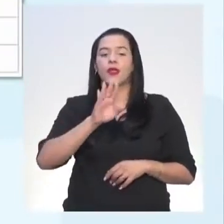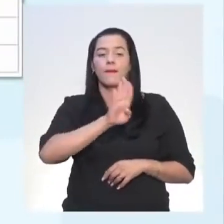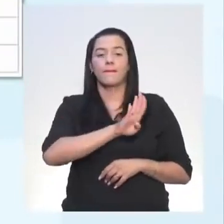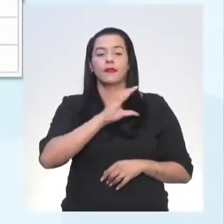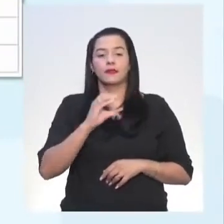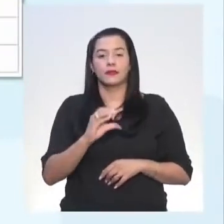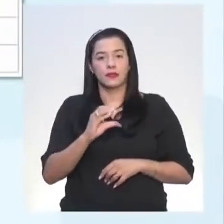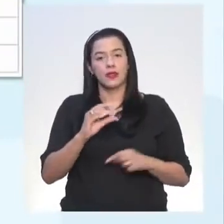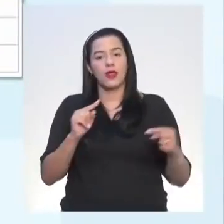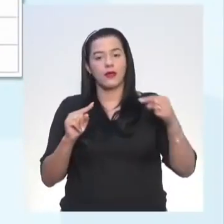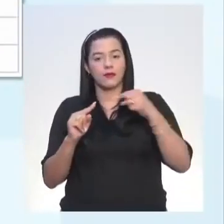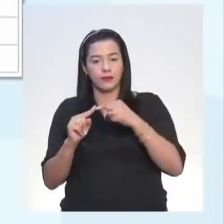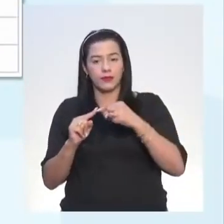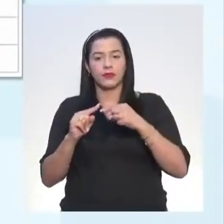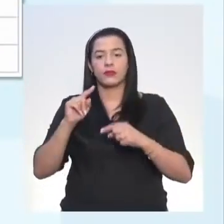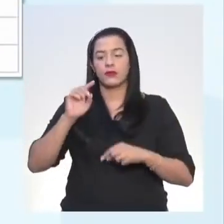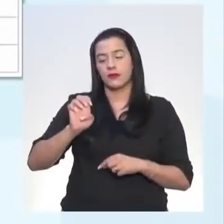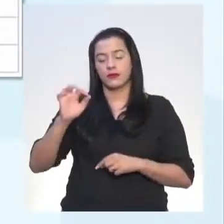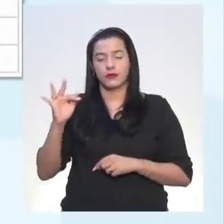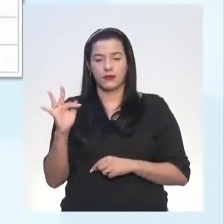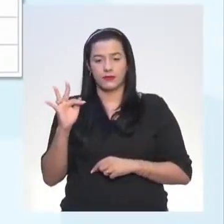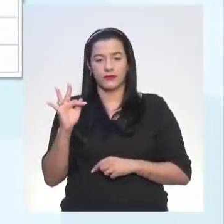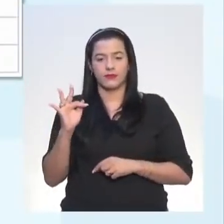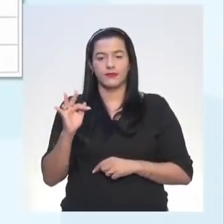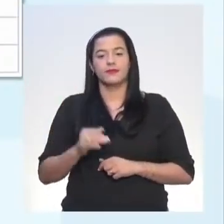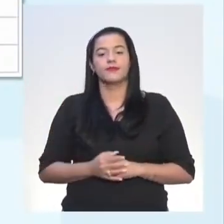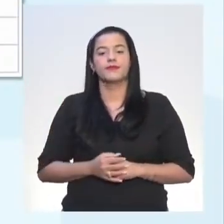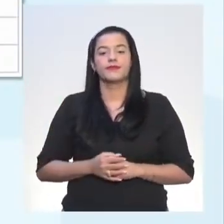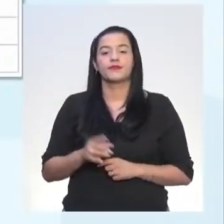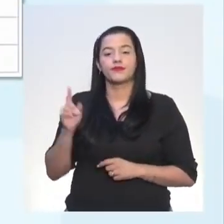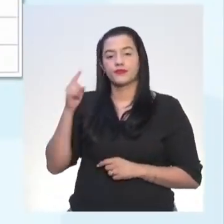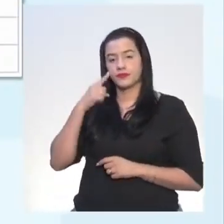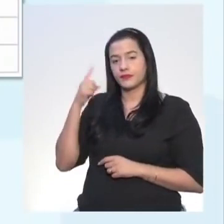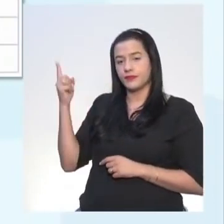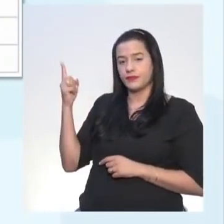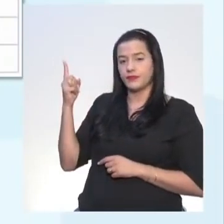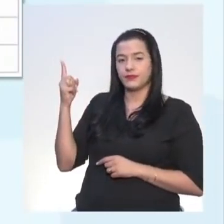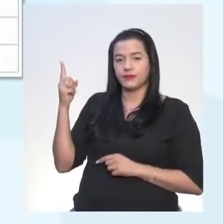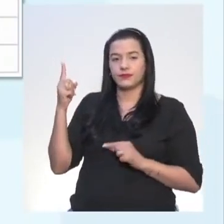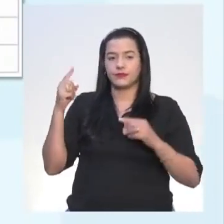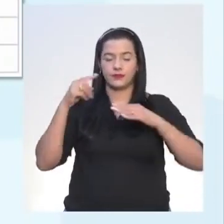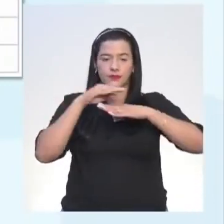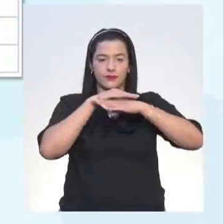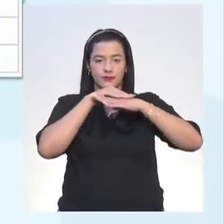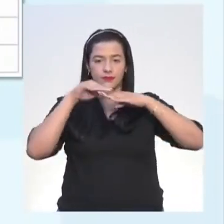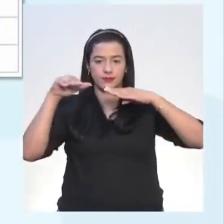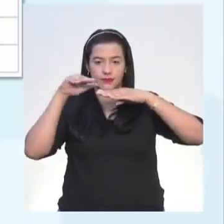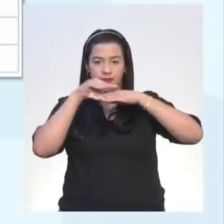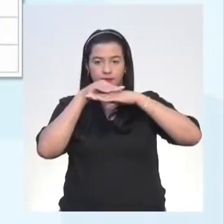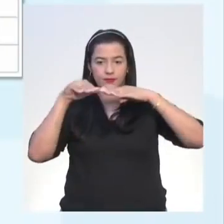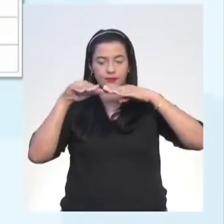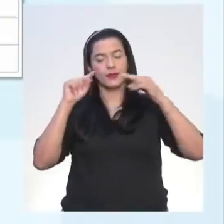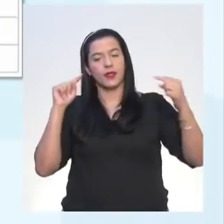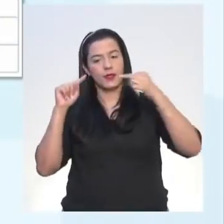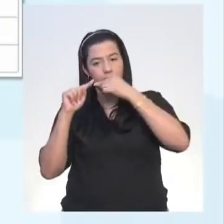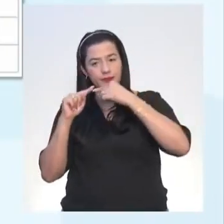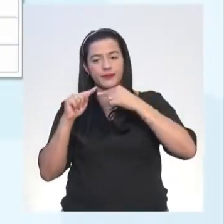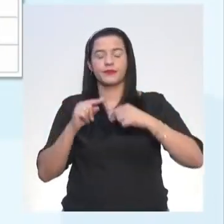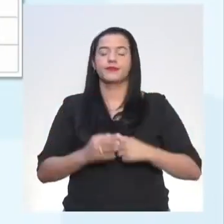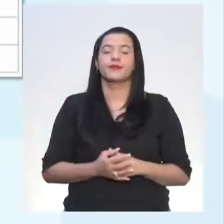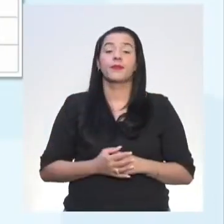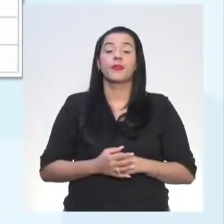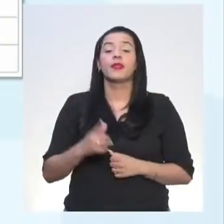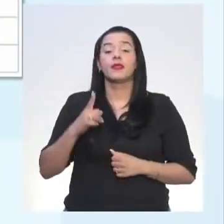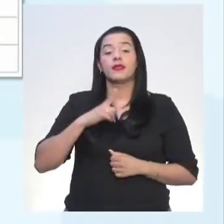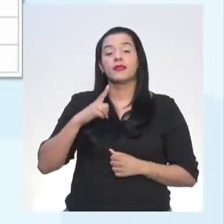BC corresponde a F, realmente, né? Aqui, ó, esses 2 lados são correspondentes aí. Nós temos aí que